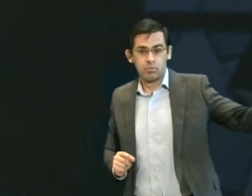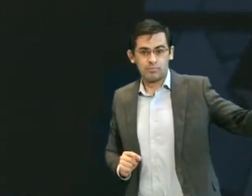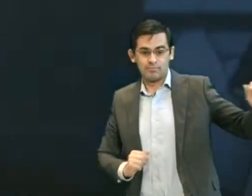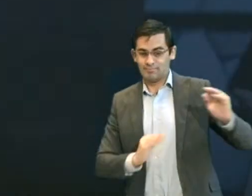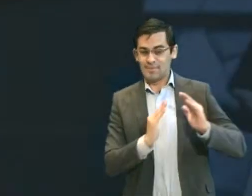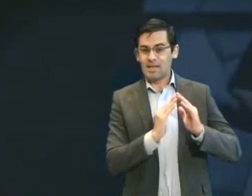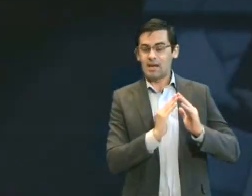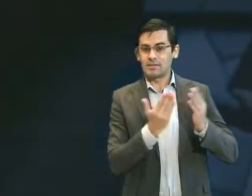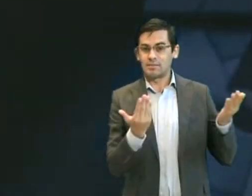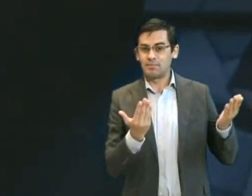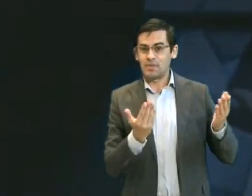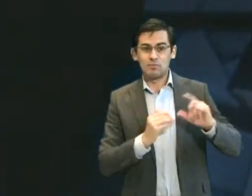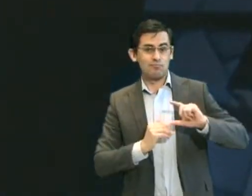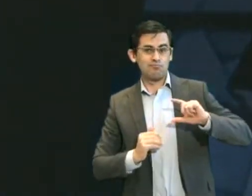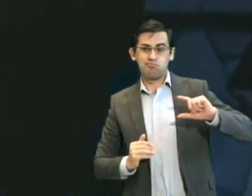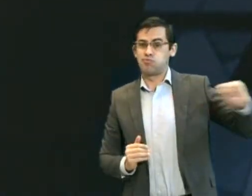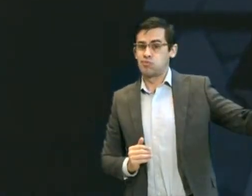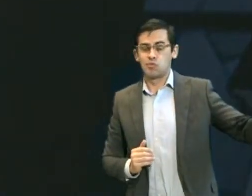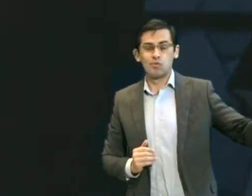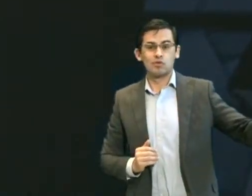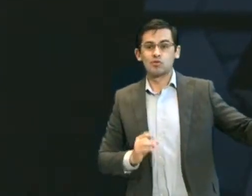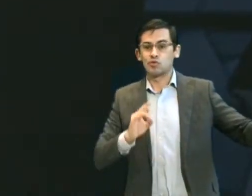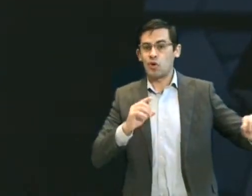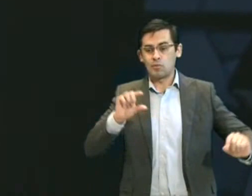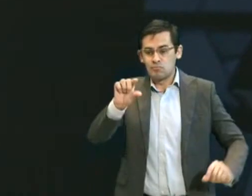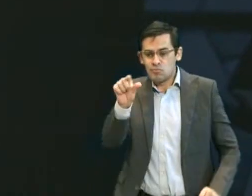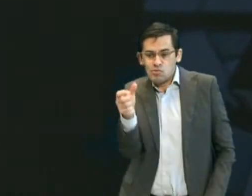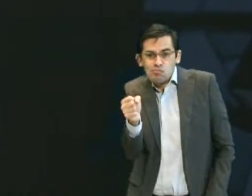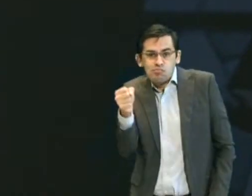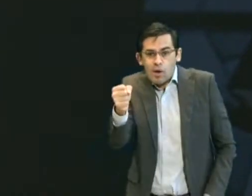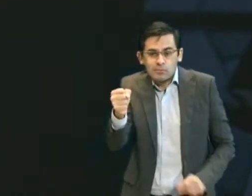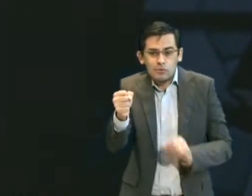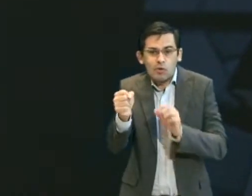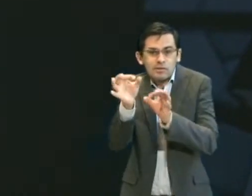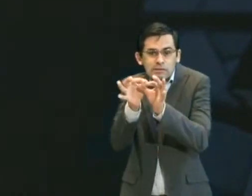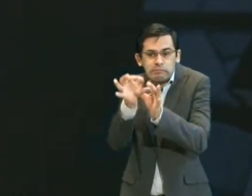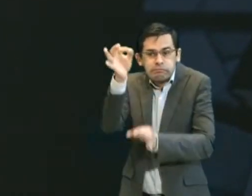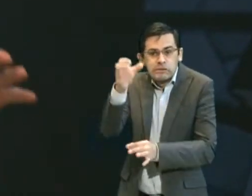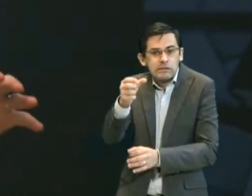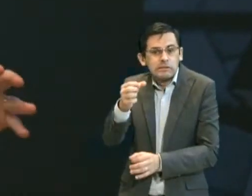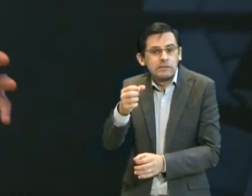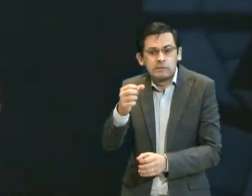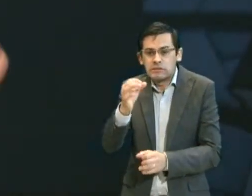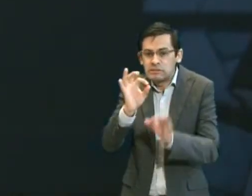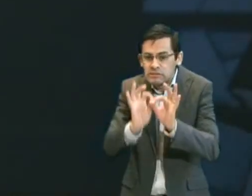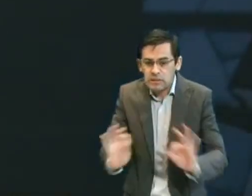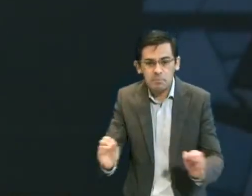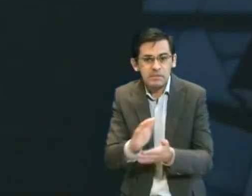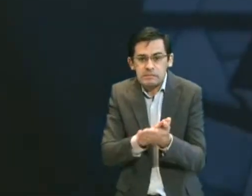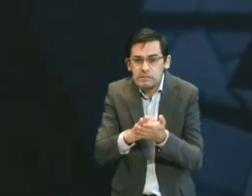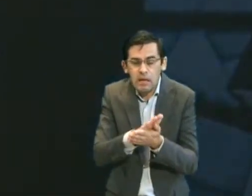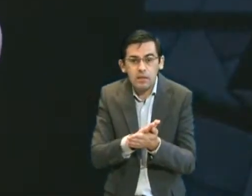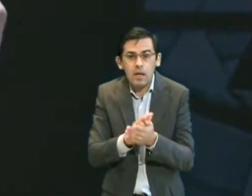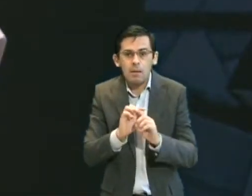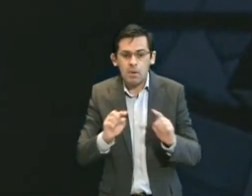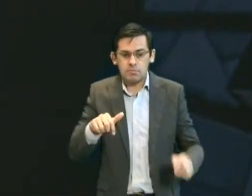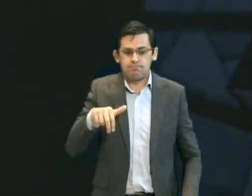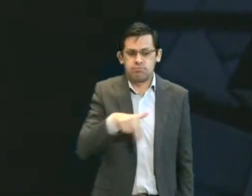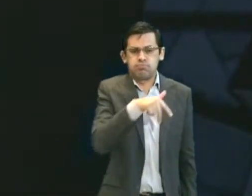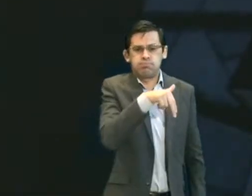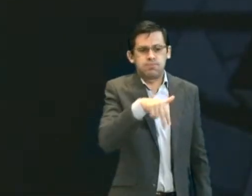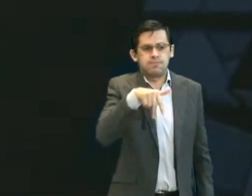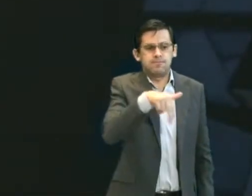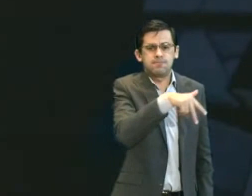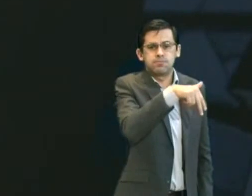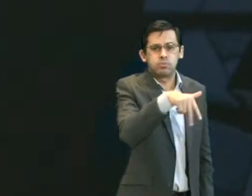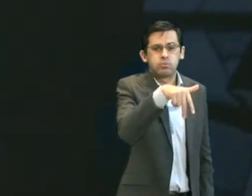casa. E sai somente com um cajado na mão, sem nada. E no meio do caminho,